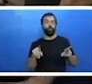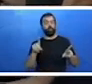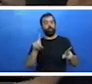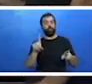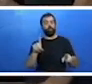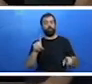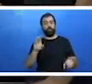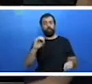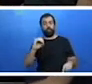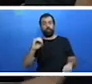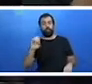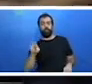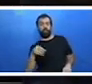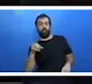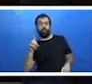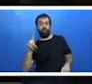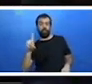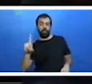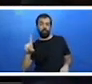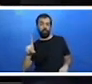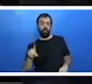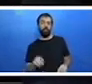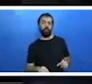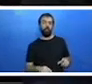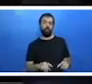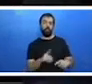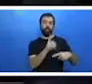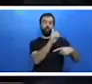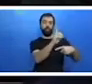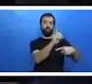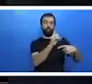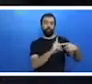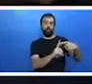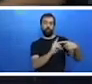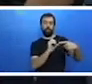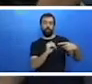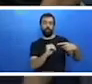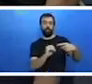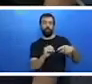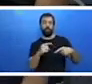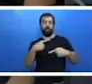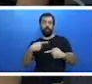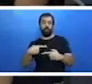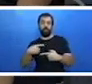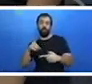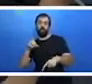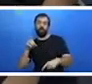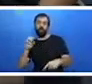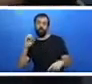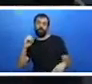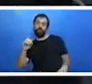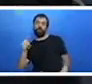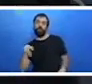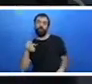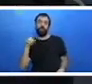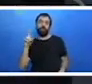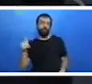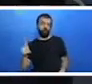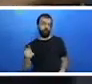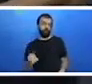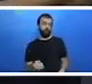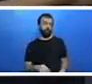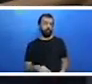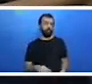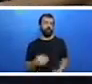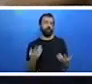a escrita e o número decimal, 1/10. Então, o quociente, o resultado